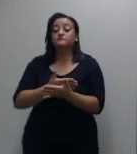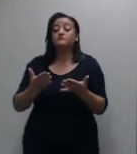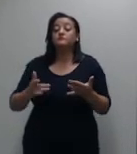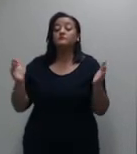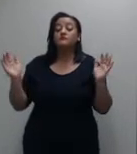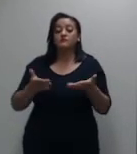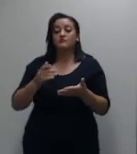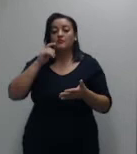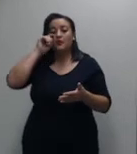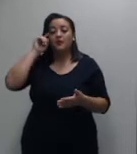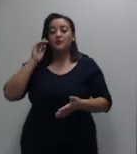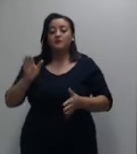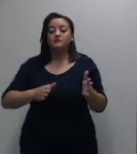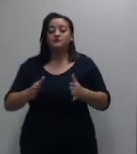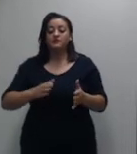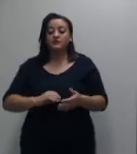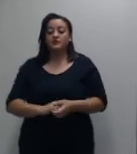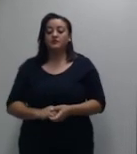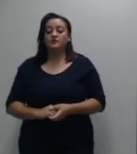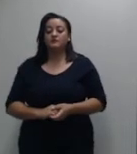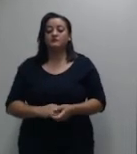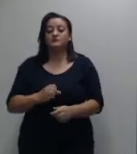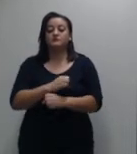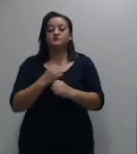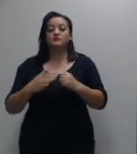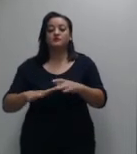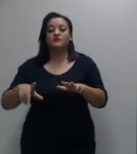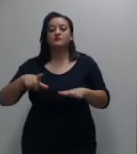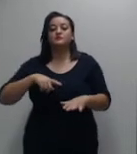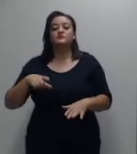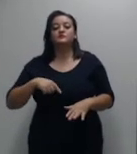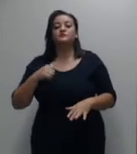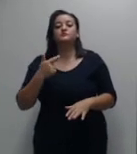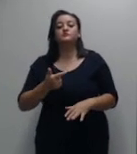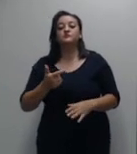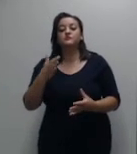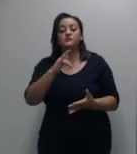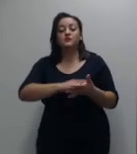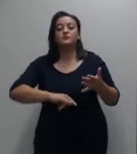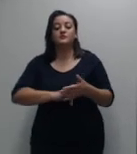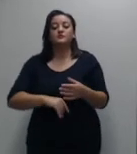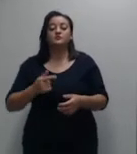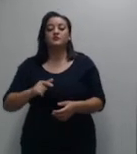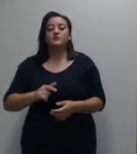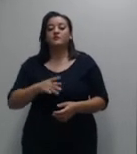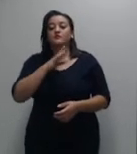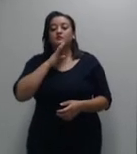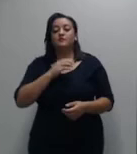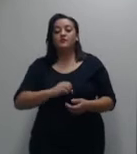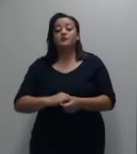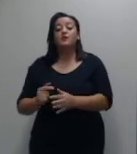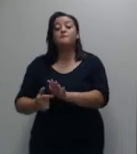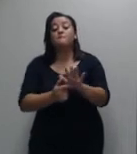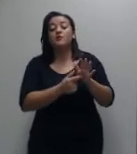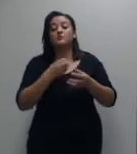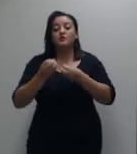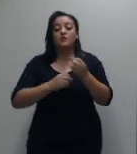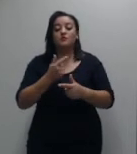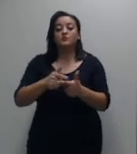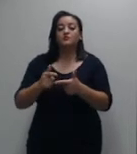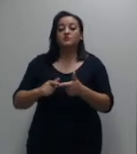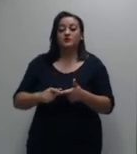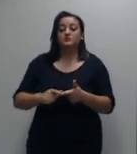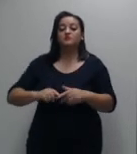durante a pandemia a dois documentos trazidos a usar o que também não foram apreciada que demonstram como a situação é periclitante